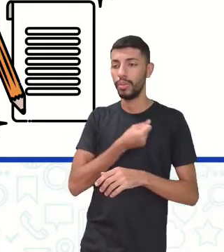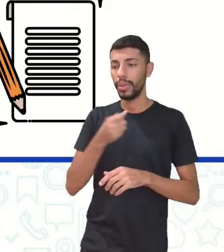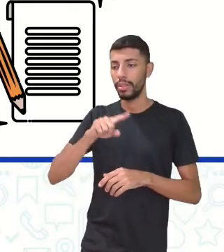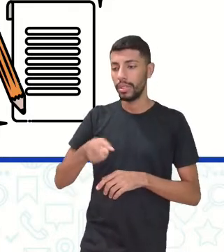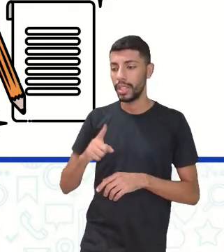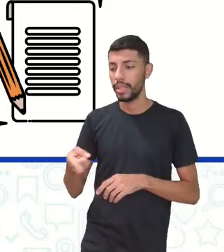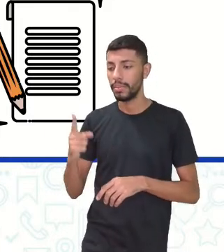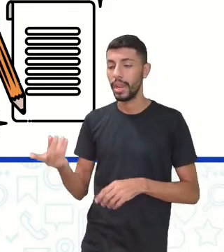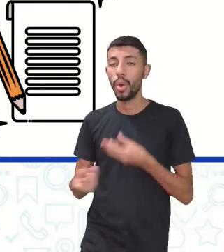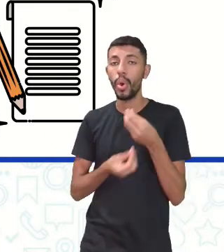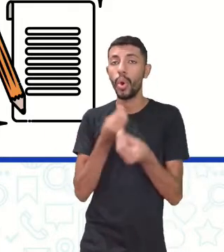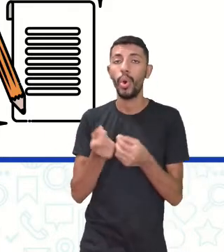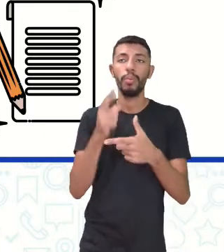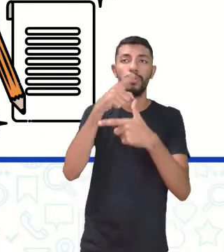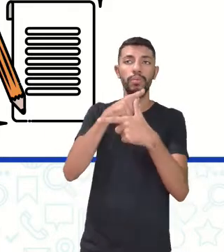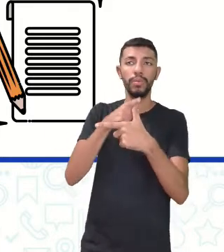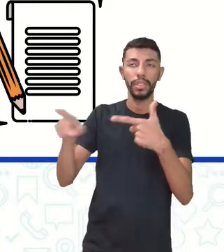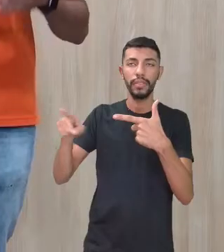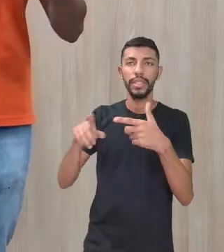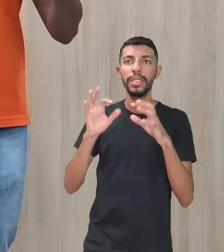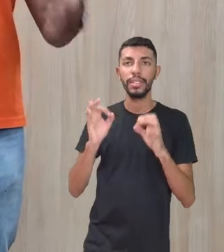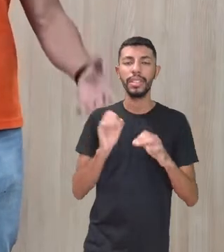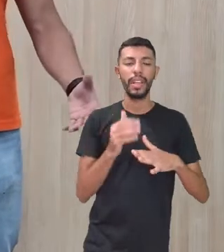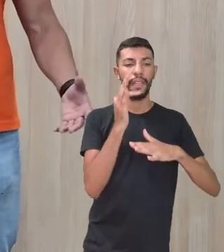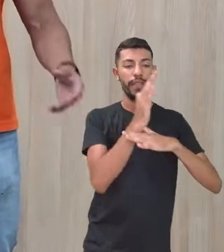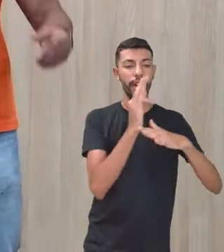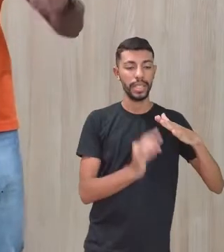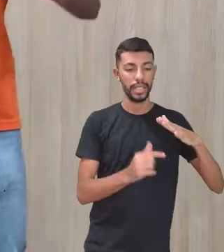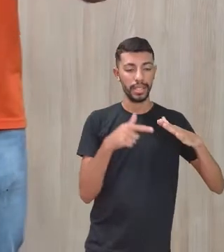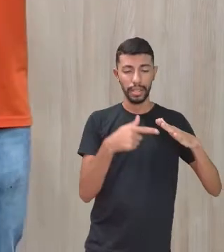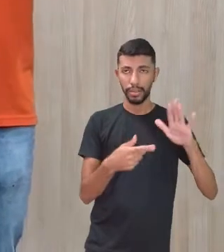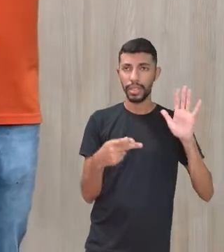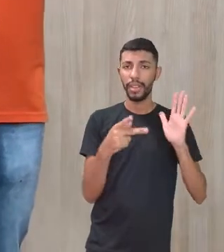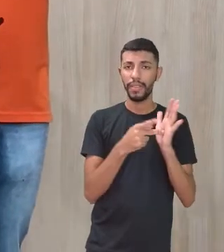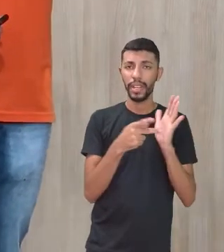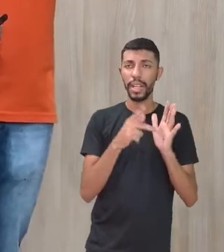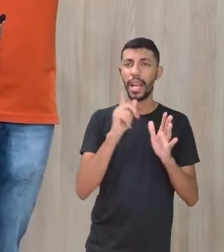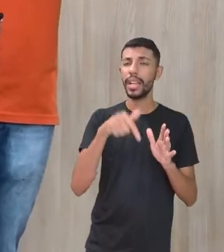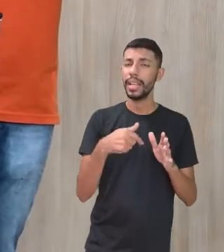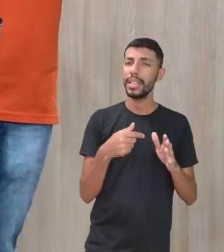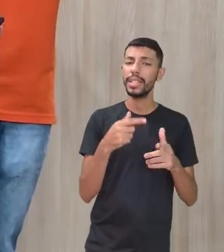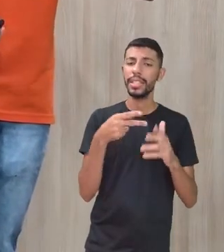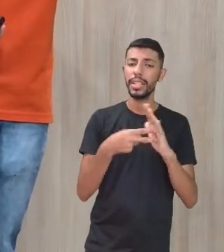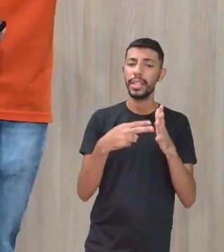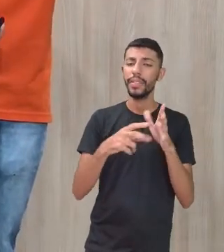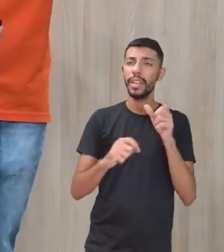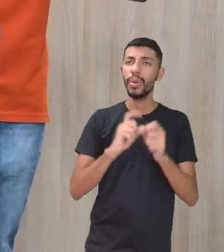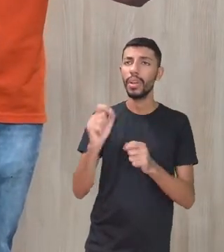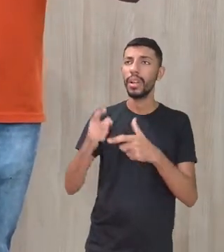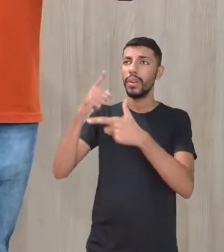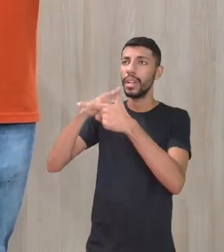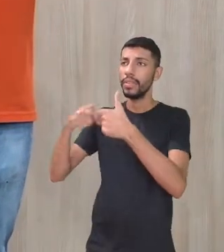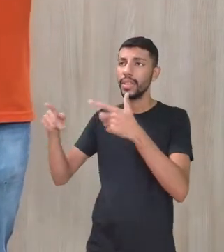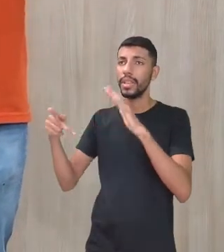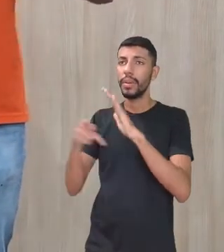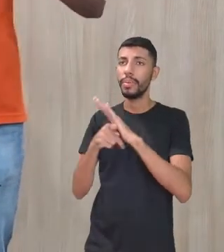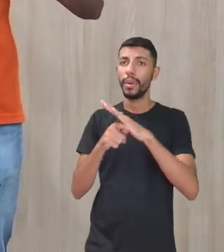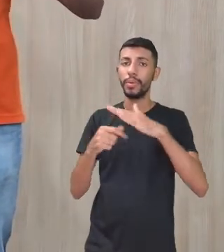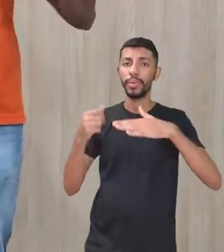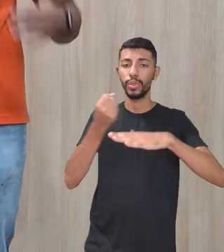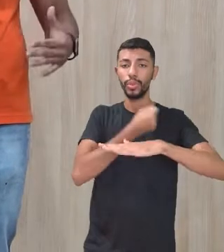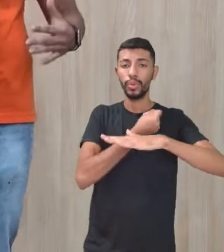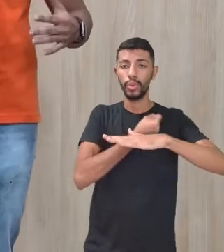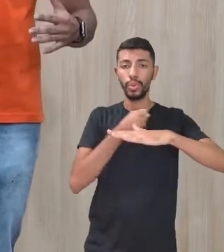você, fração nada mais é do que uma divisão entre o número que está em cima, chamado de numerador, com o número que